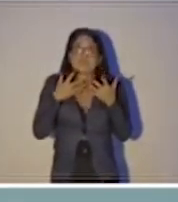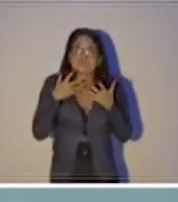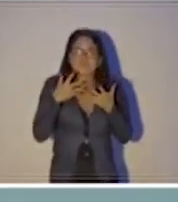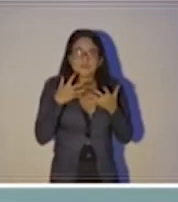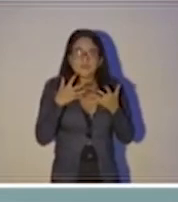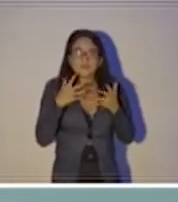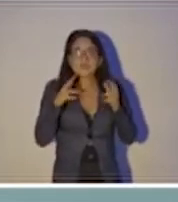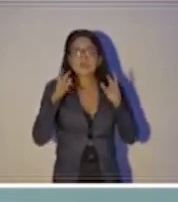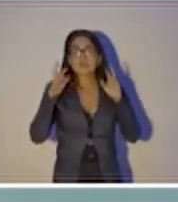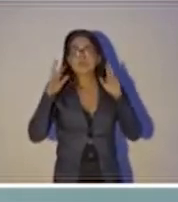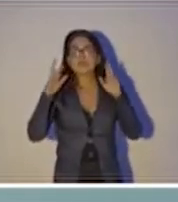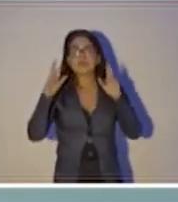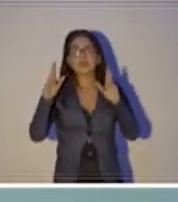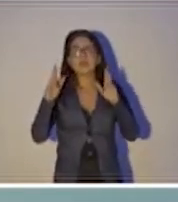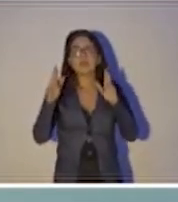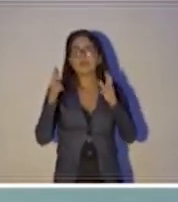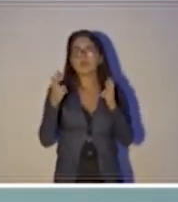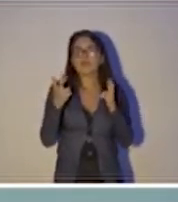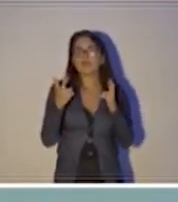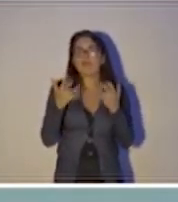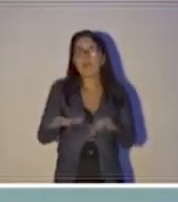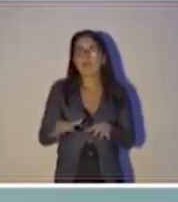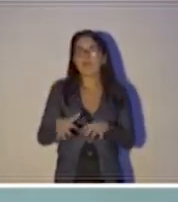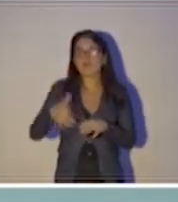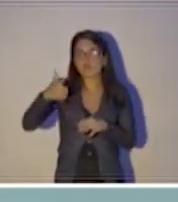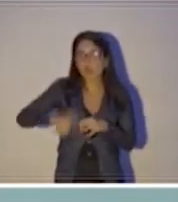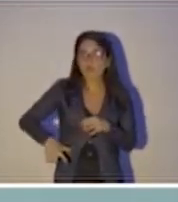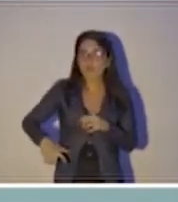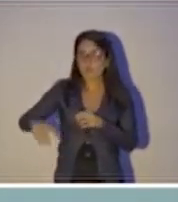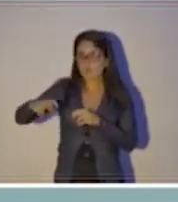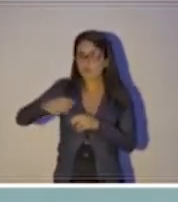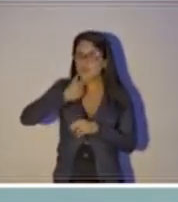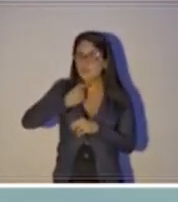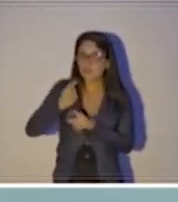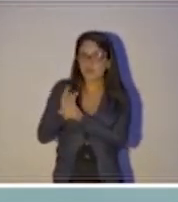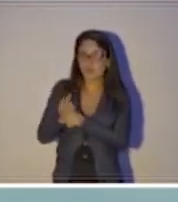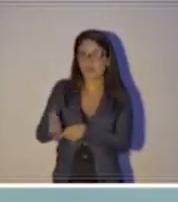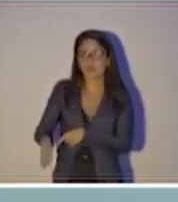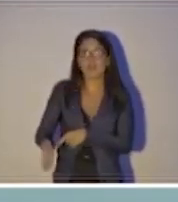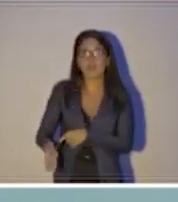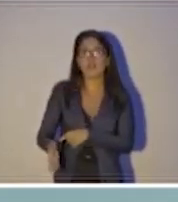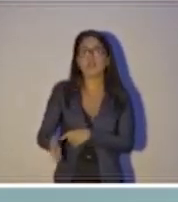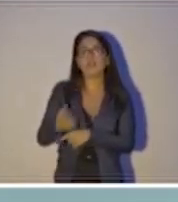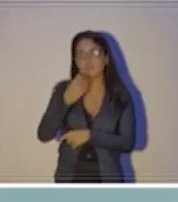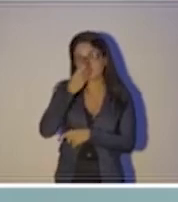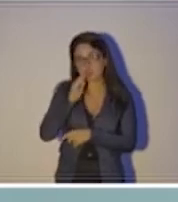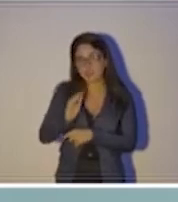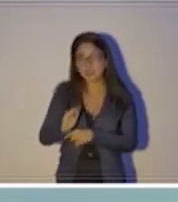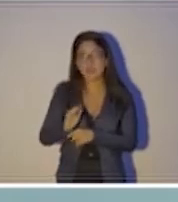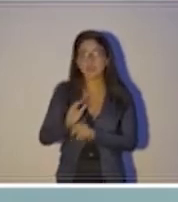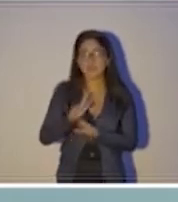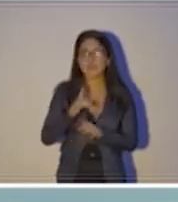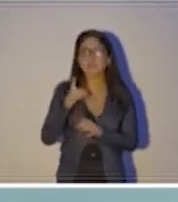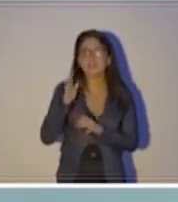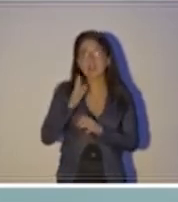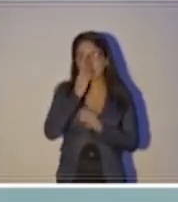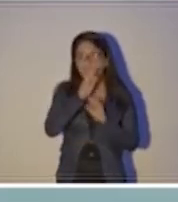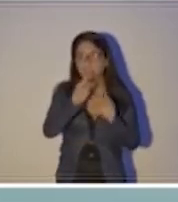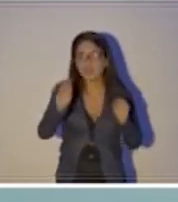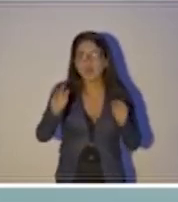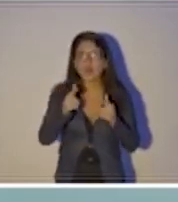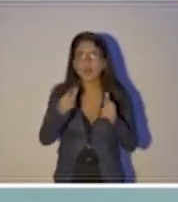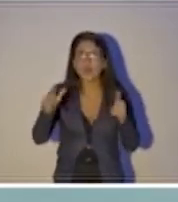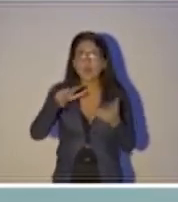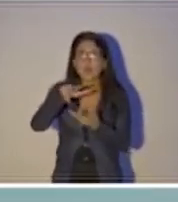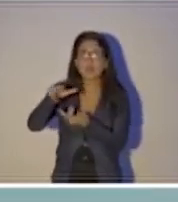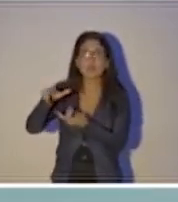para não mais encontrar o menino na calçada da feira. Ignoro o que tenha sido dele, mas não ignoro isto. Tem razão quem diz que de tudo que há no